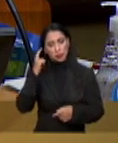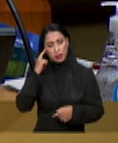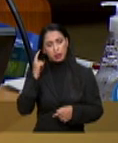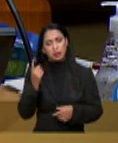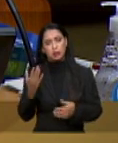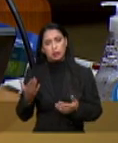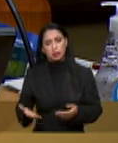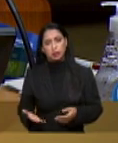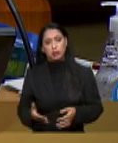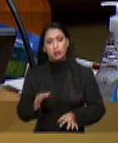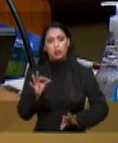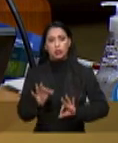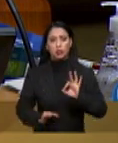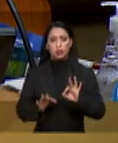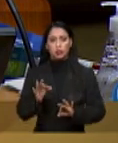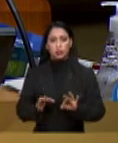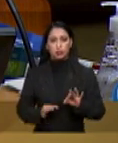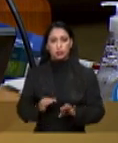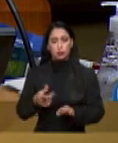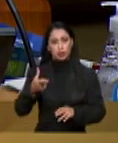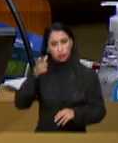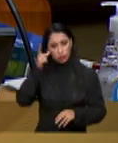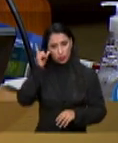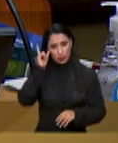relação ao julgado na data de ontem.